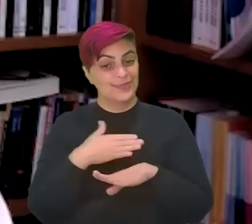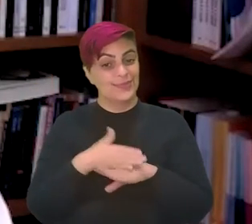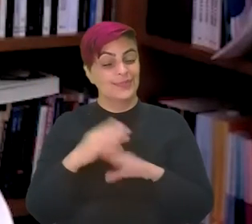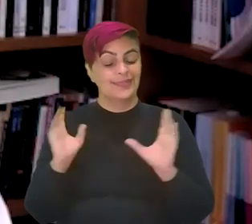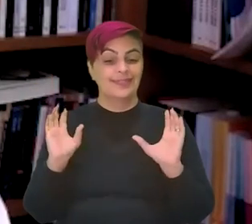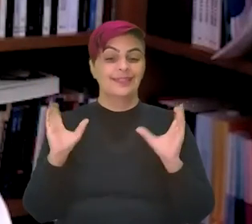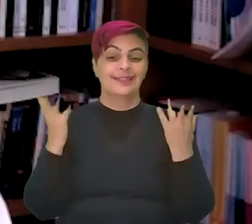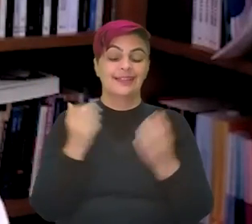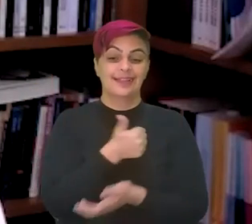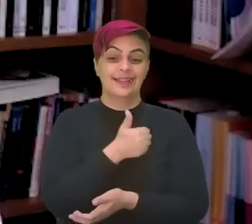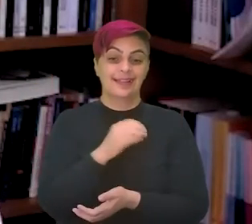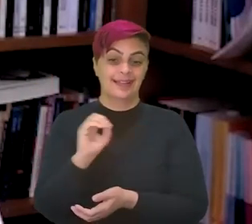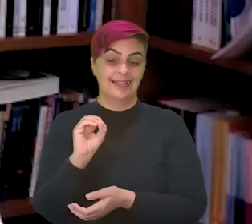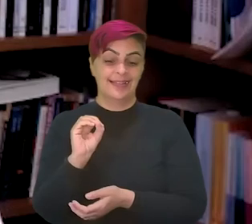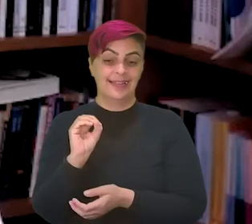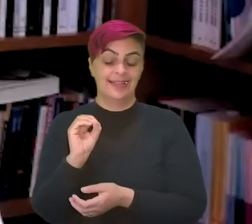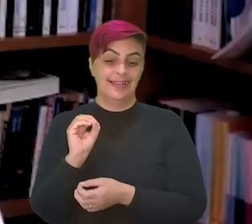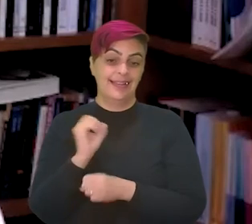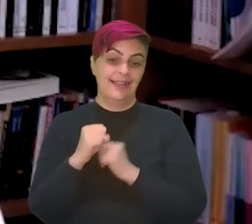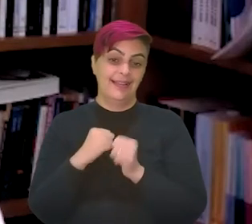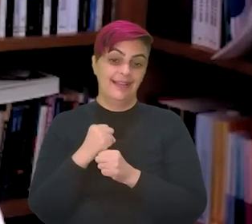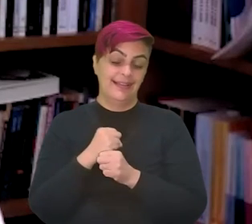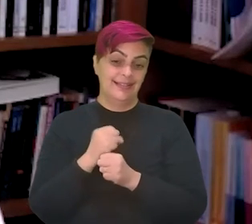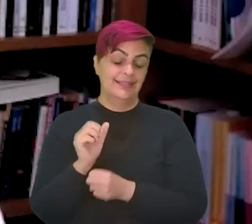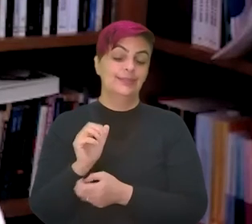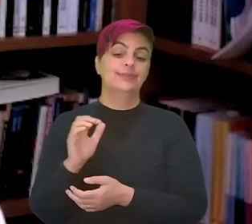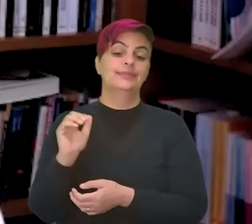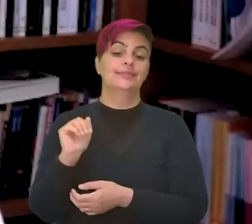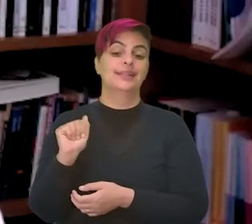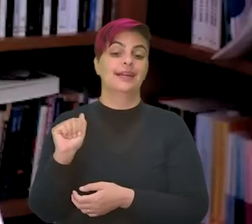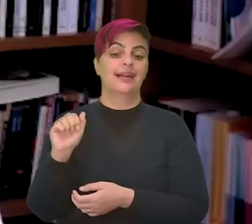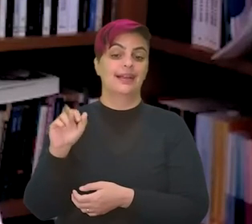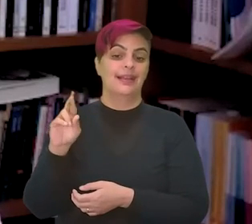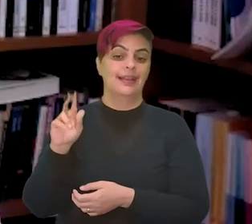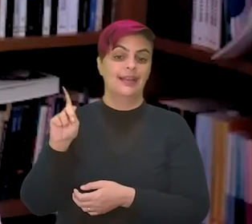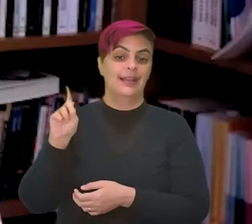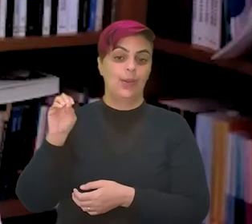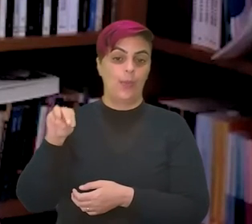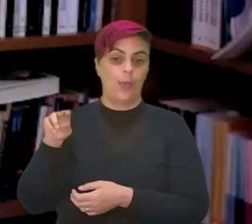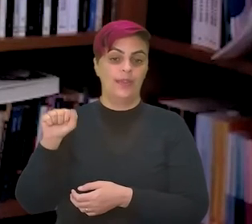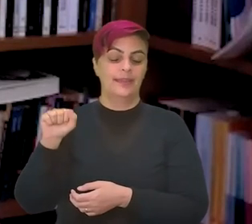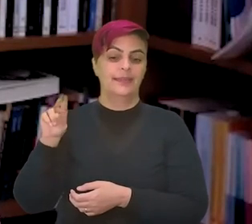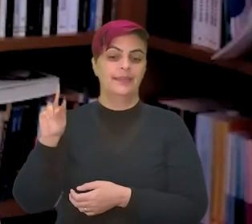dessa celebração dos 100 anos de Argonautas. E,